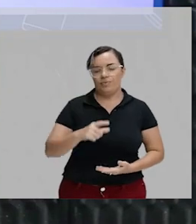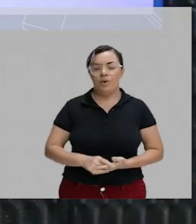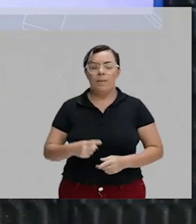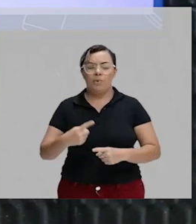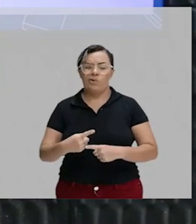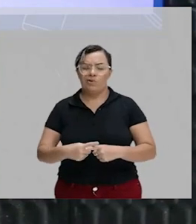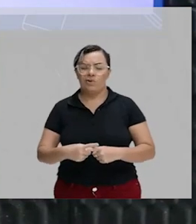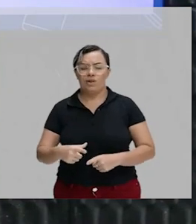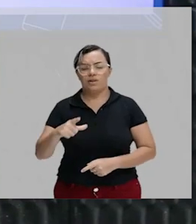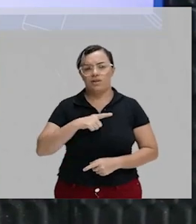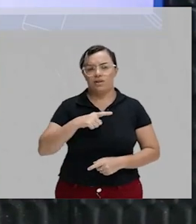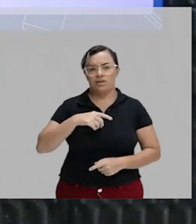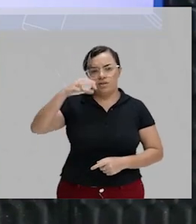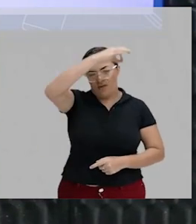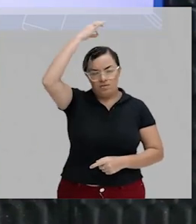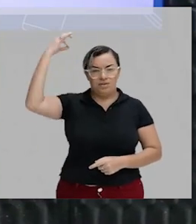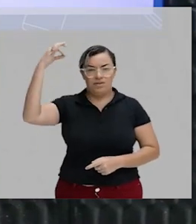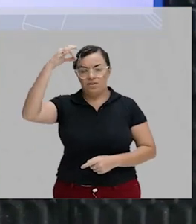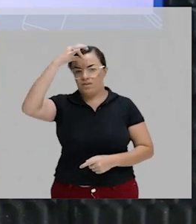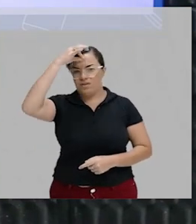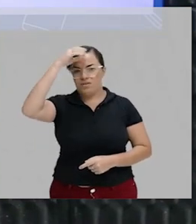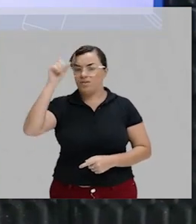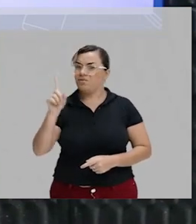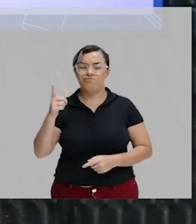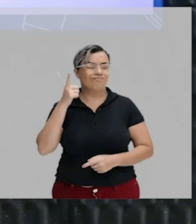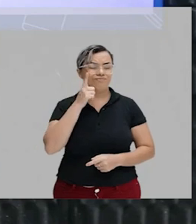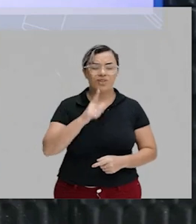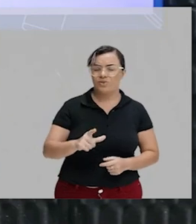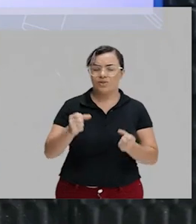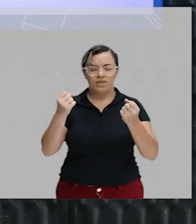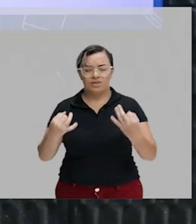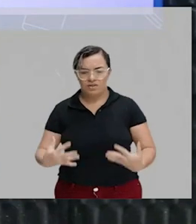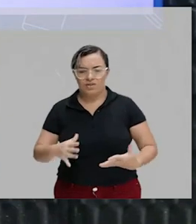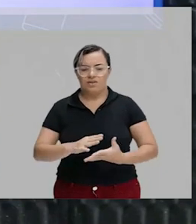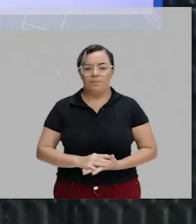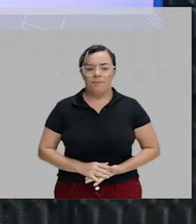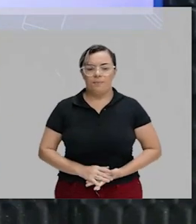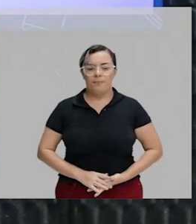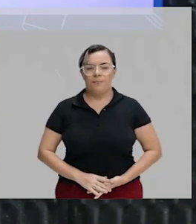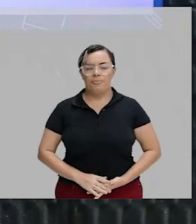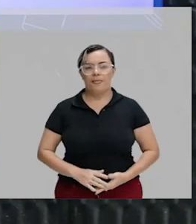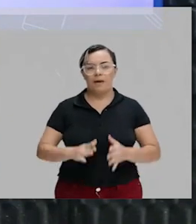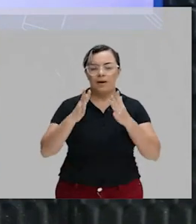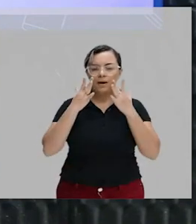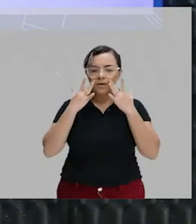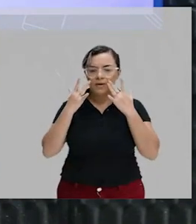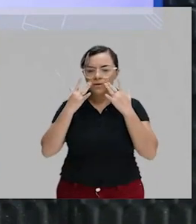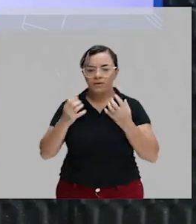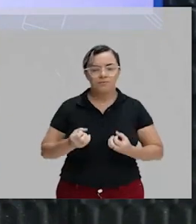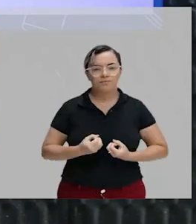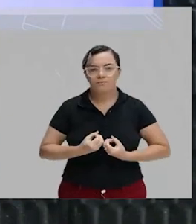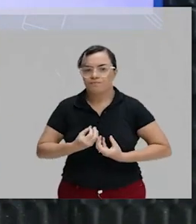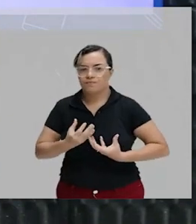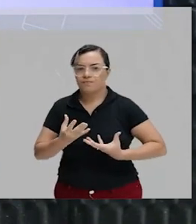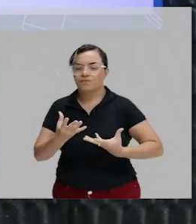explicar no plano físico não é assim a arte vem sugerir fluir e negar